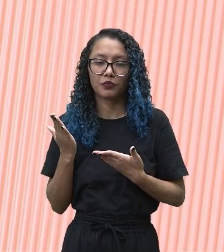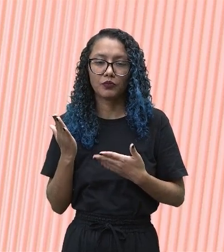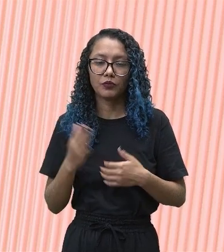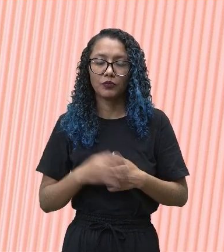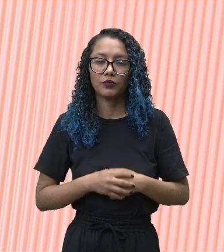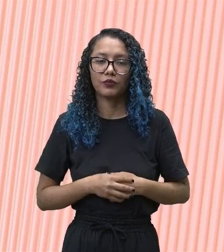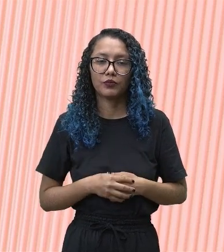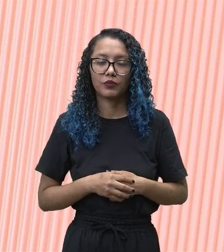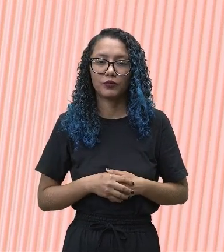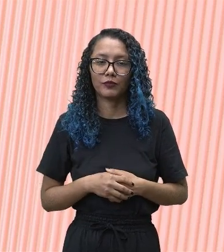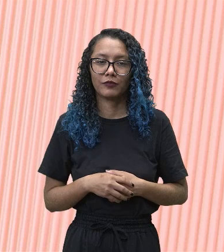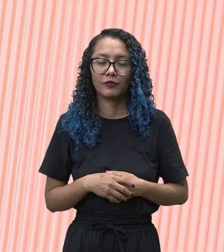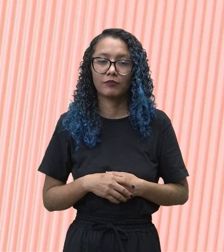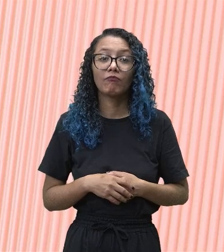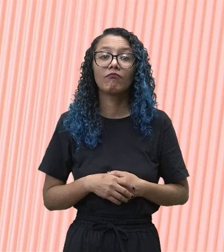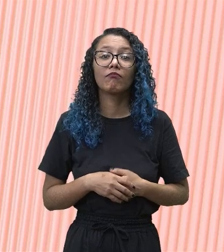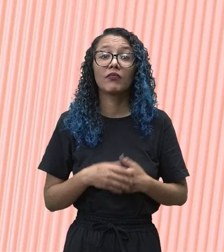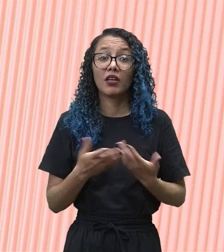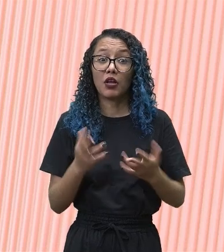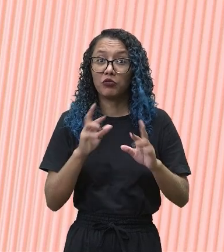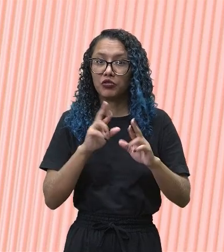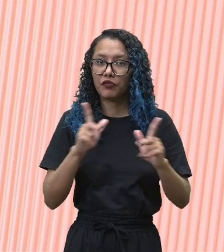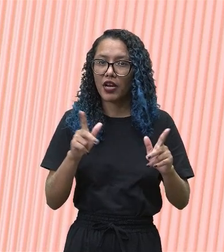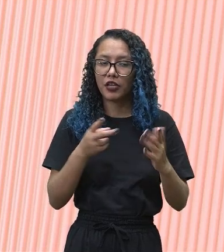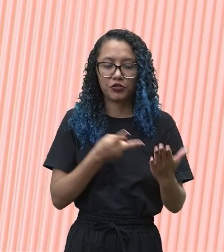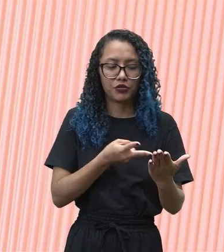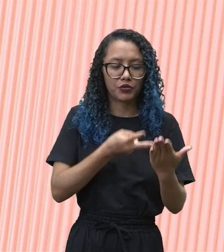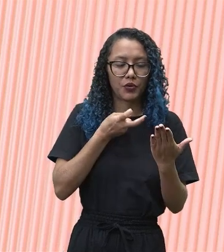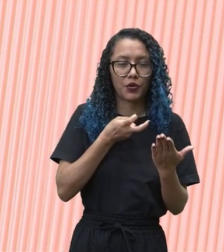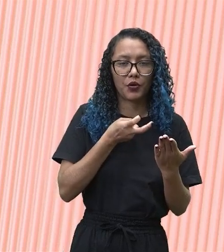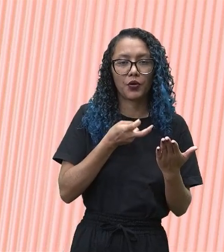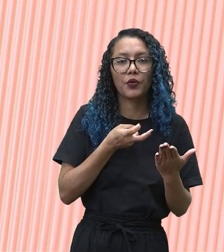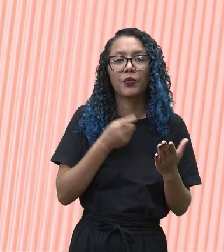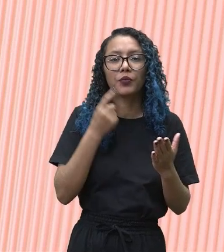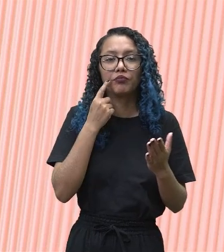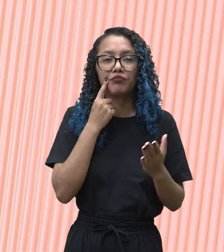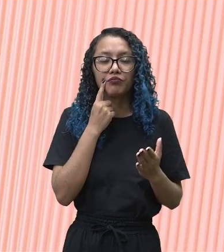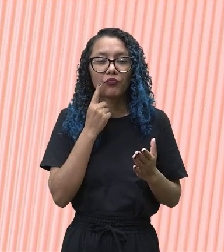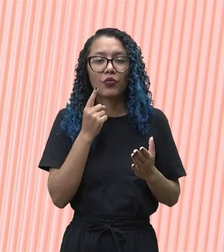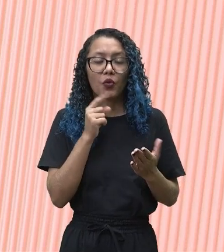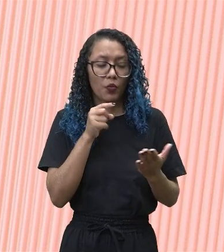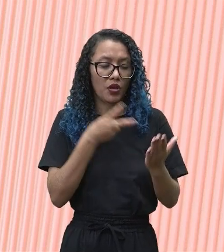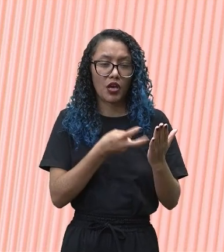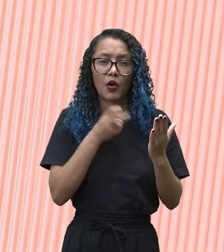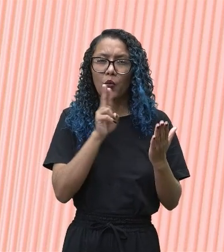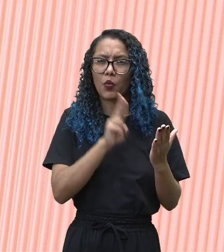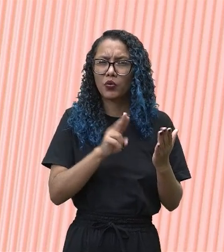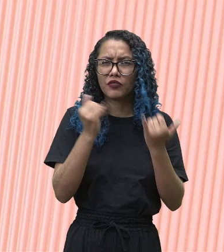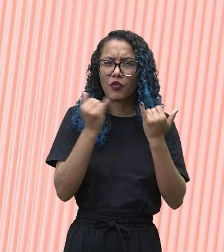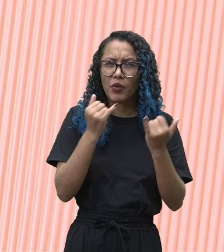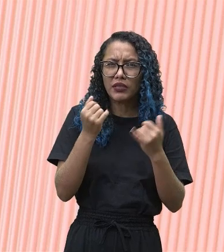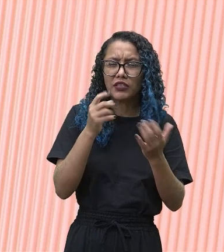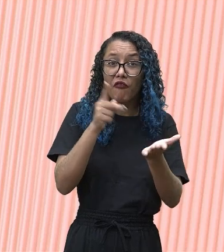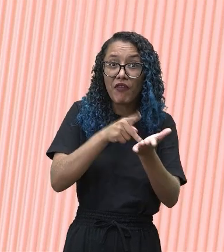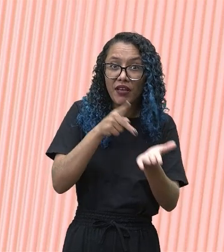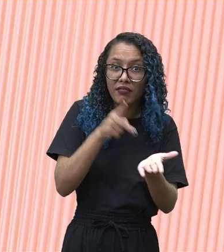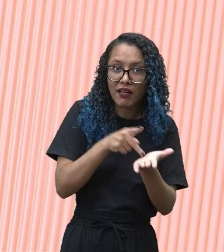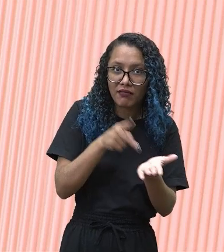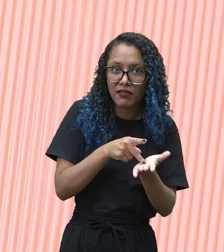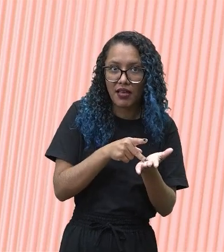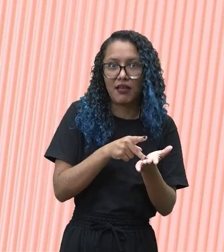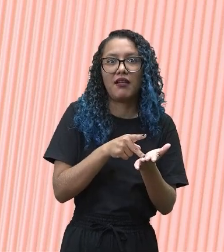los huesos. Então, ao contrário do denotativo, que a gente vai utilizar informações concretas para deixar com